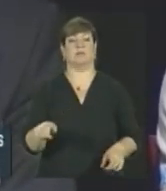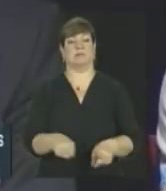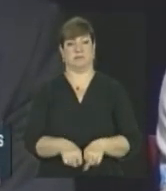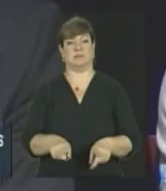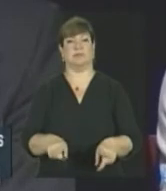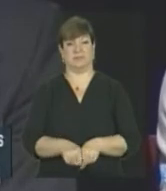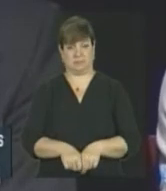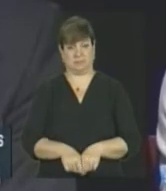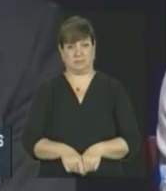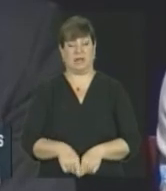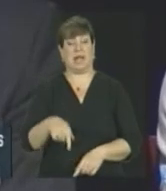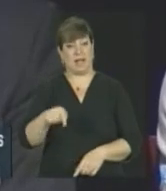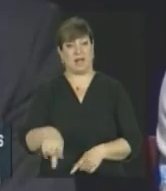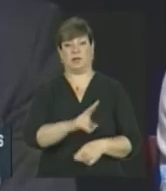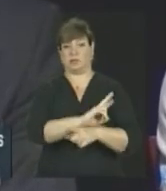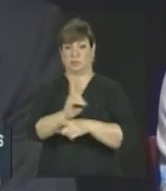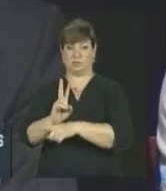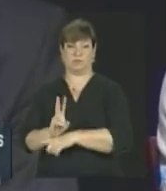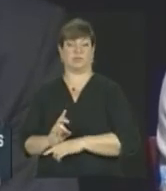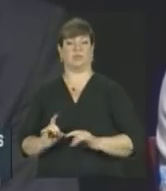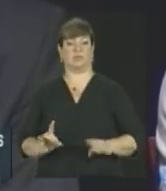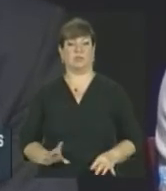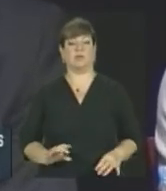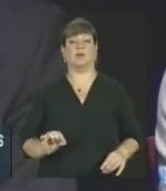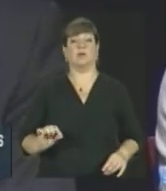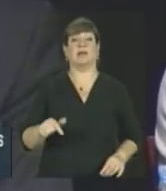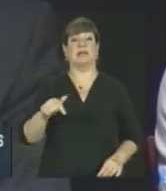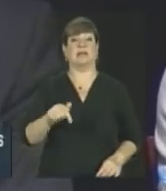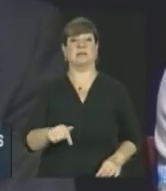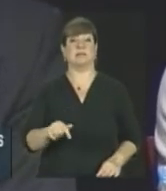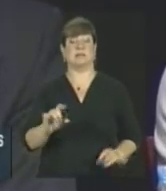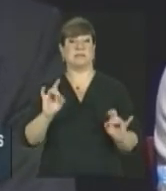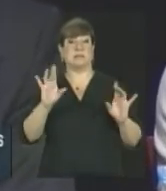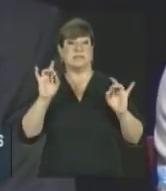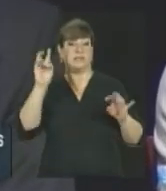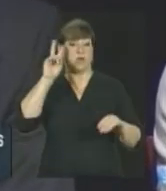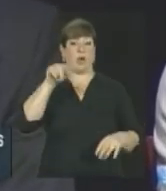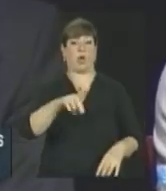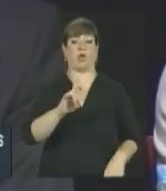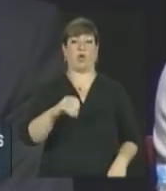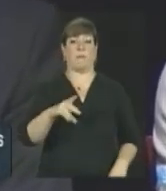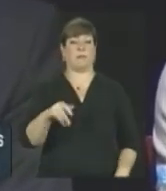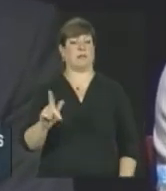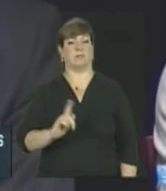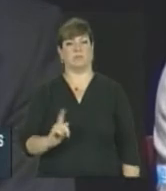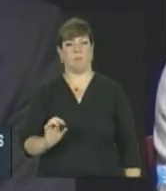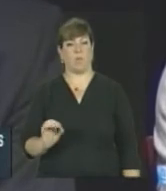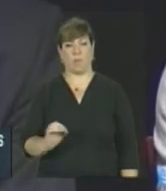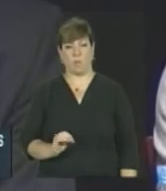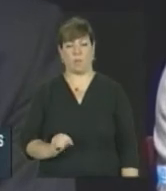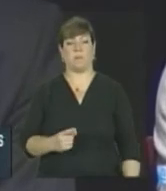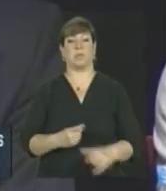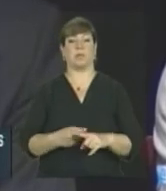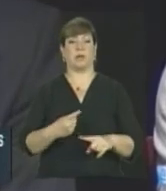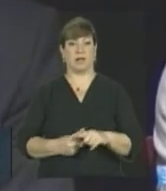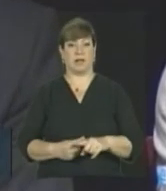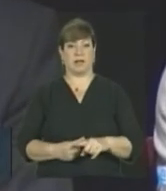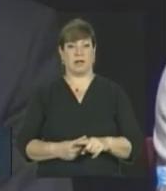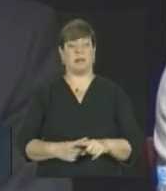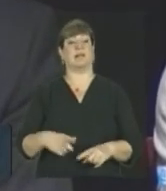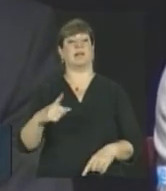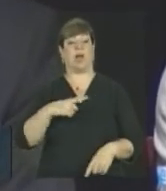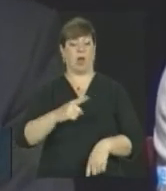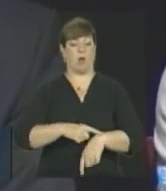tem o controle sobre o doping. Então, não é uma questão específica do doping, até porque você tem depois um